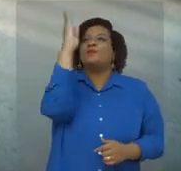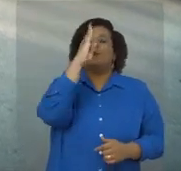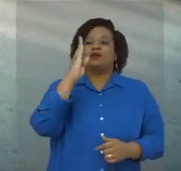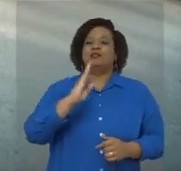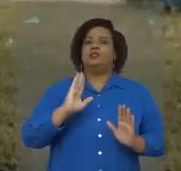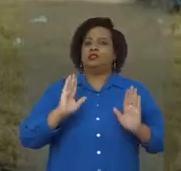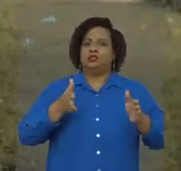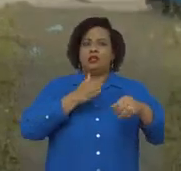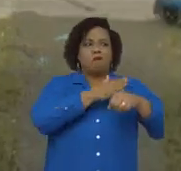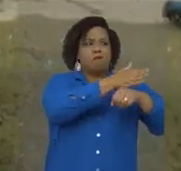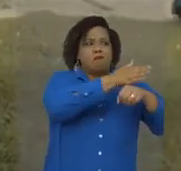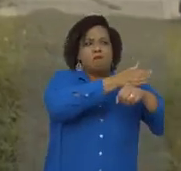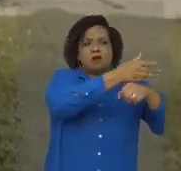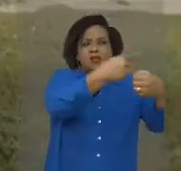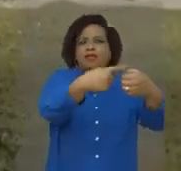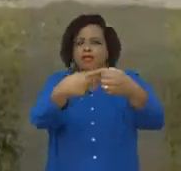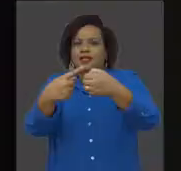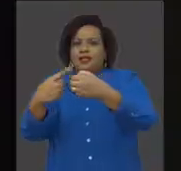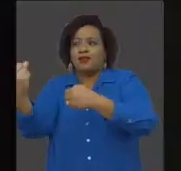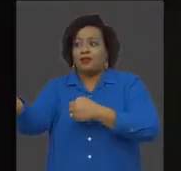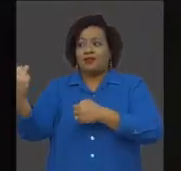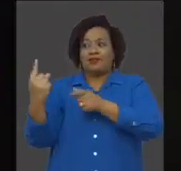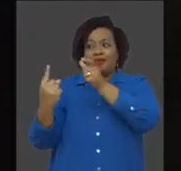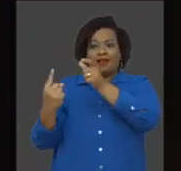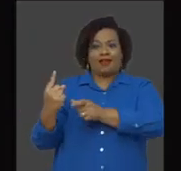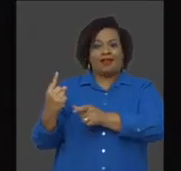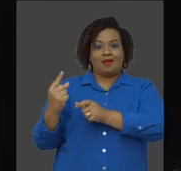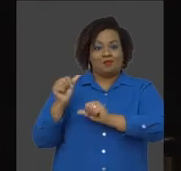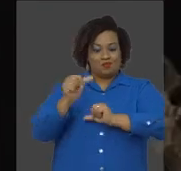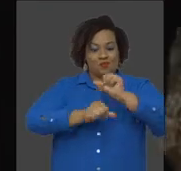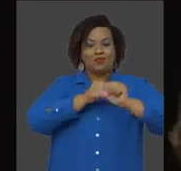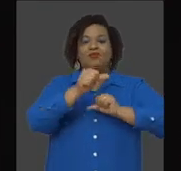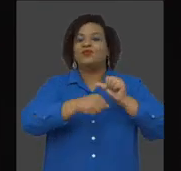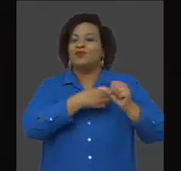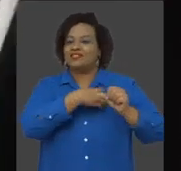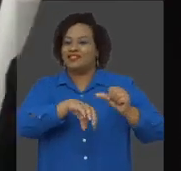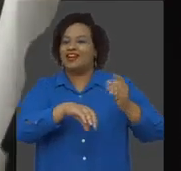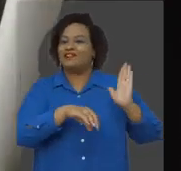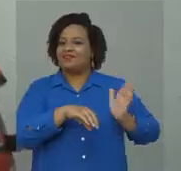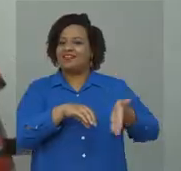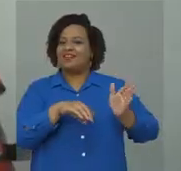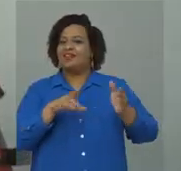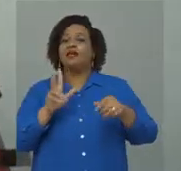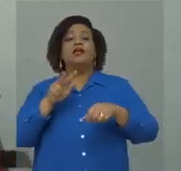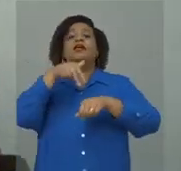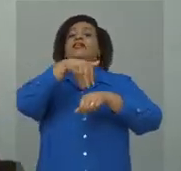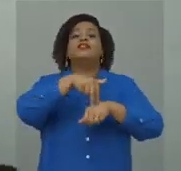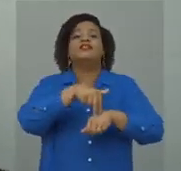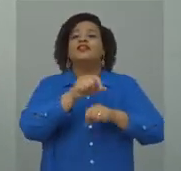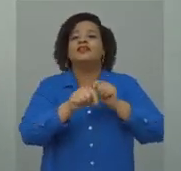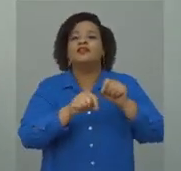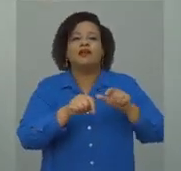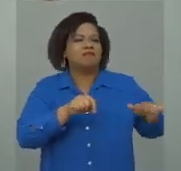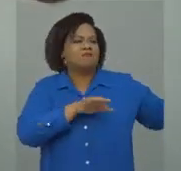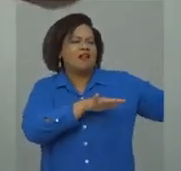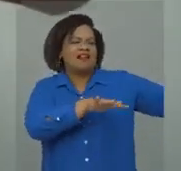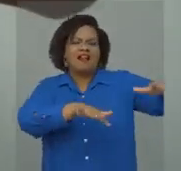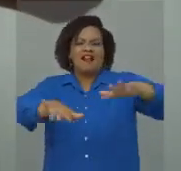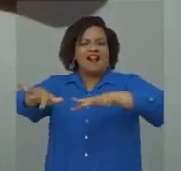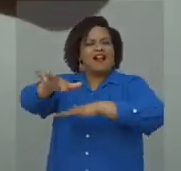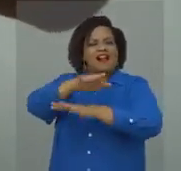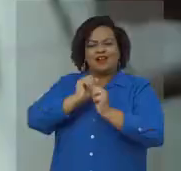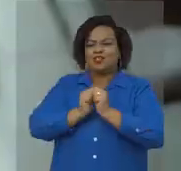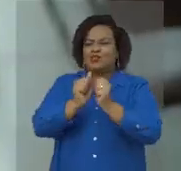de todo o Brasil. E já correu o interior. Tá chegando o homem que mudou Salvador. E onde ele chega, adivinha? O povo tá do